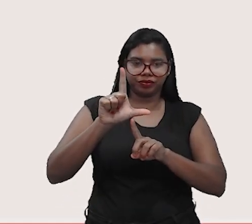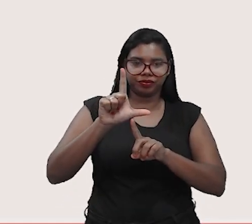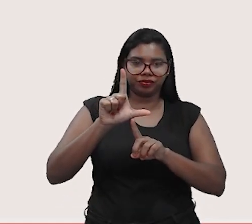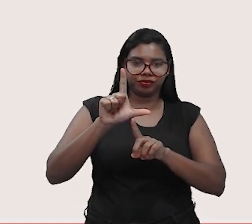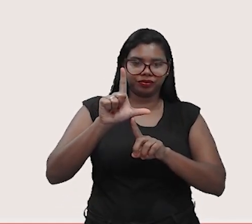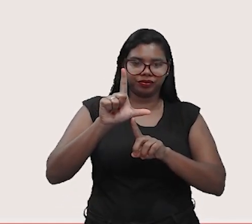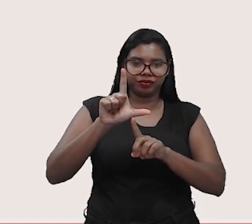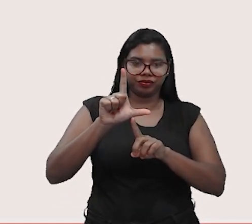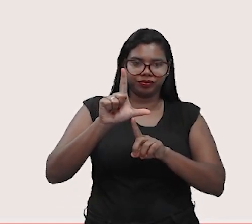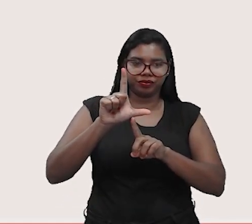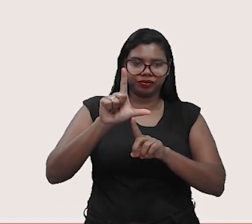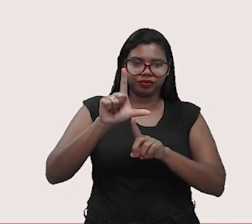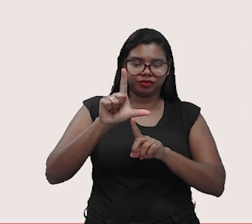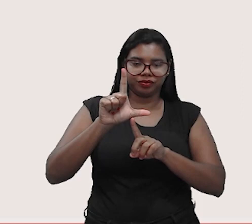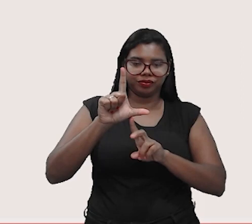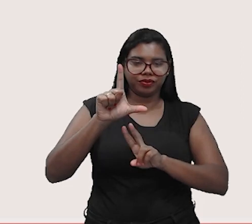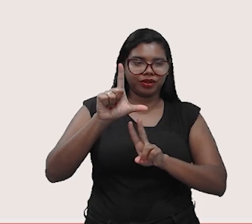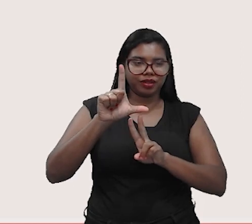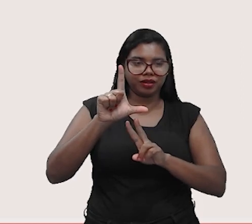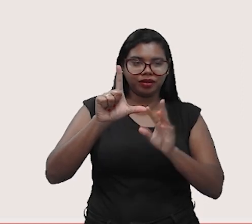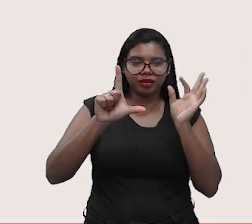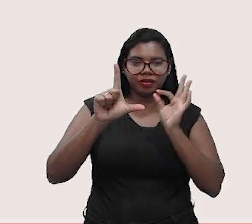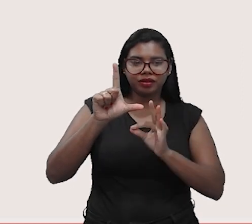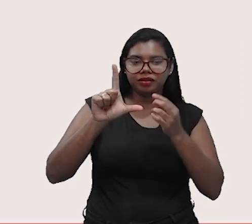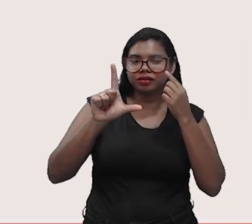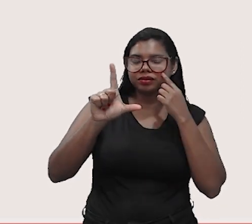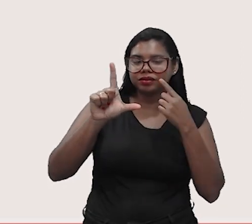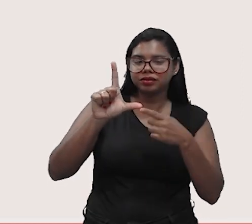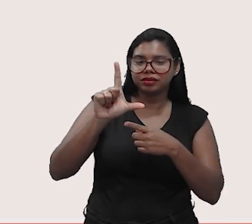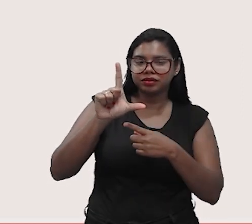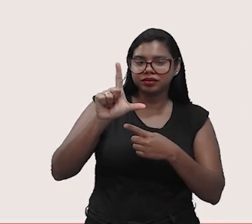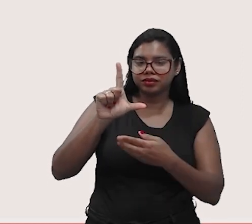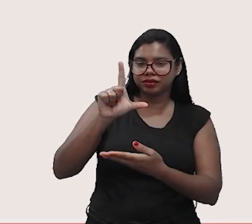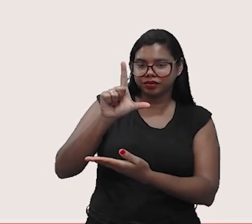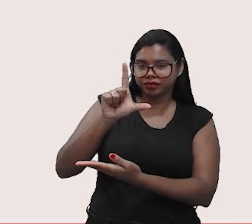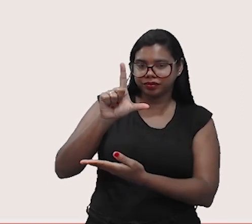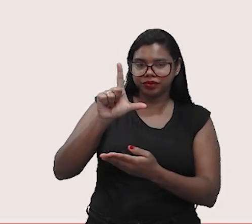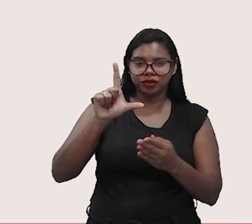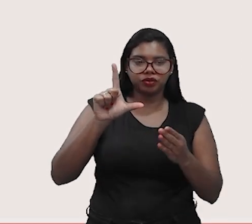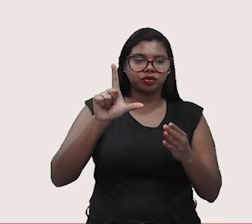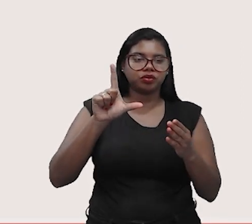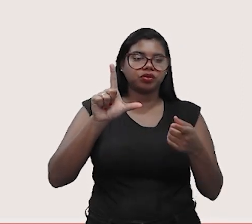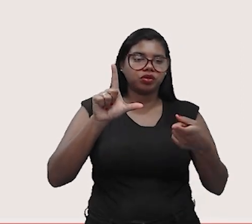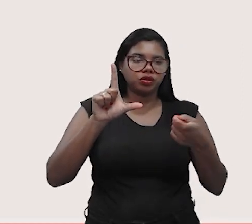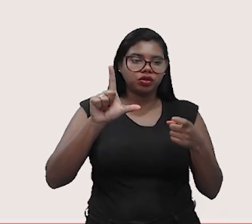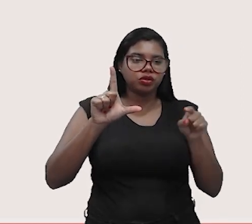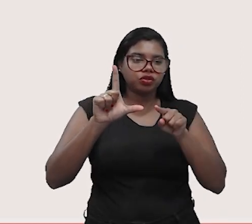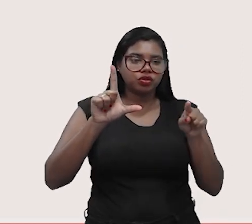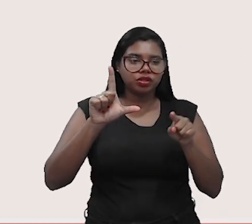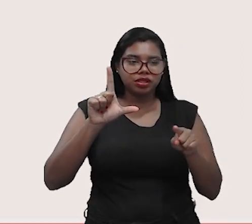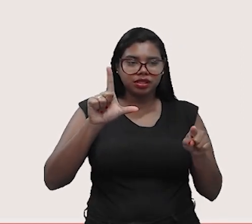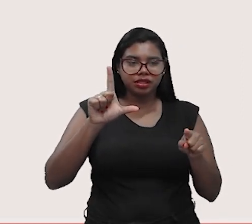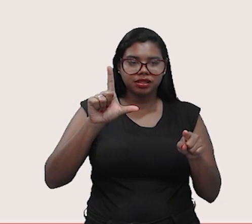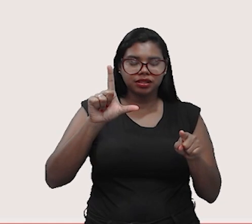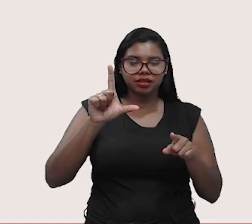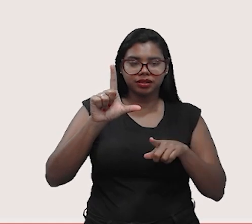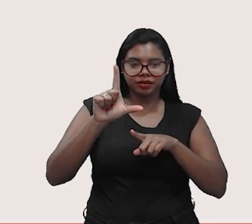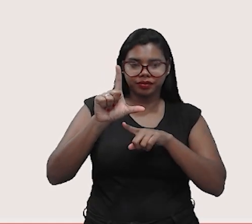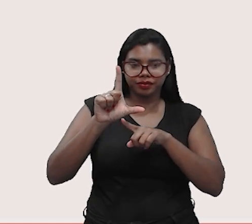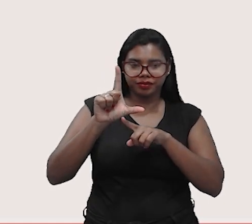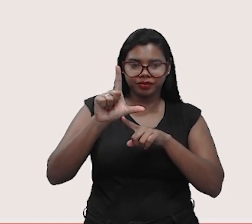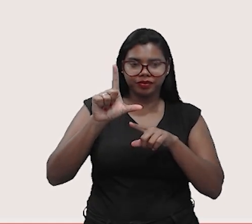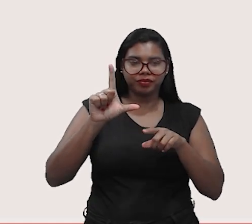ponto. Se você prestar atenção, o XV é ponto médio das raízes x1